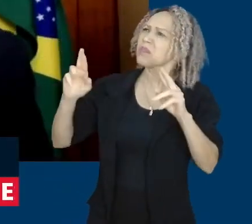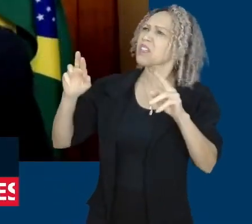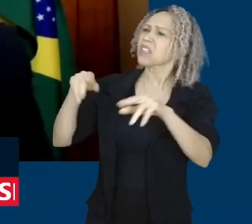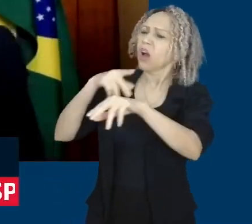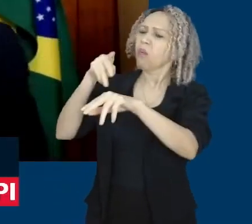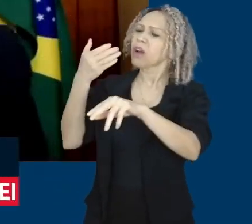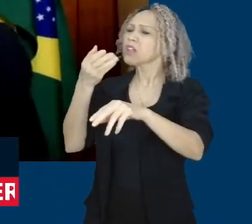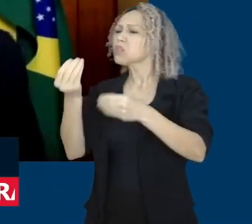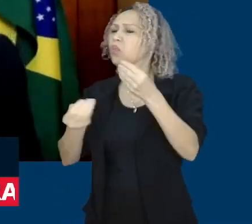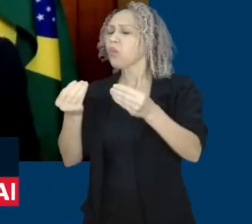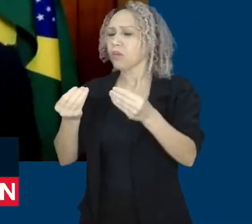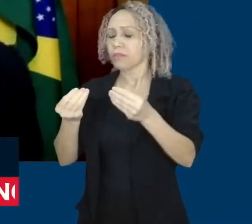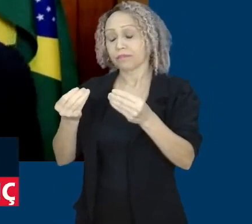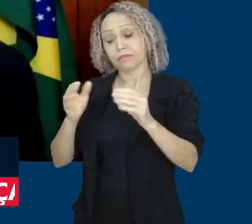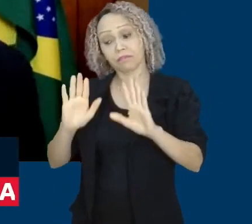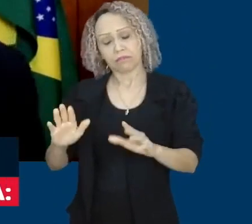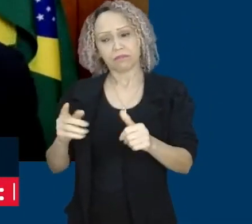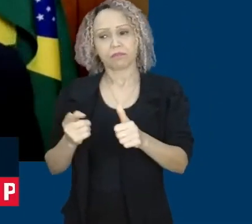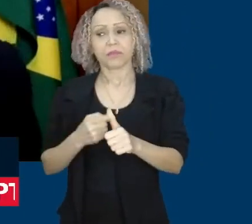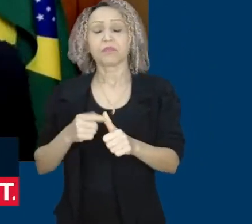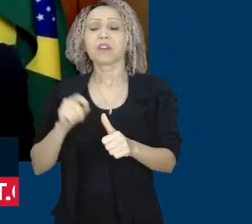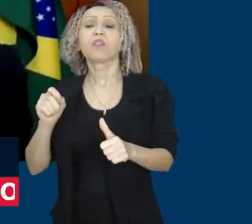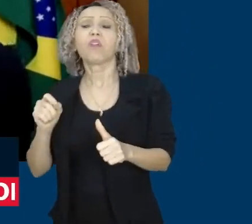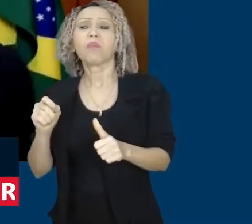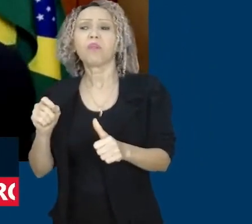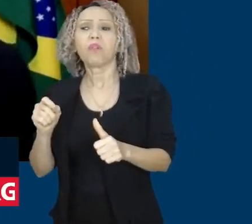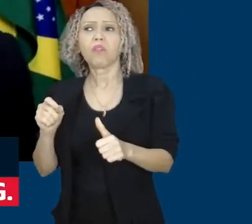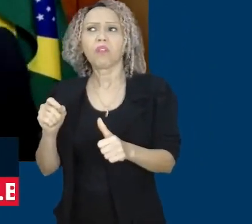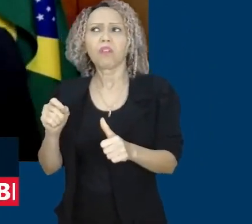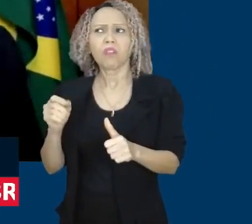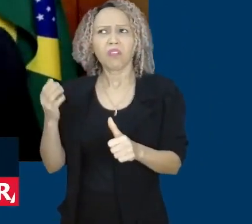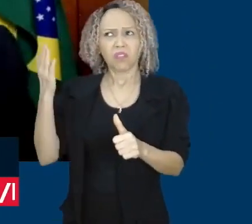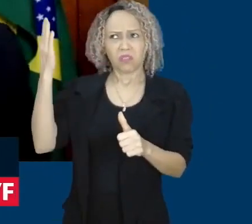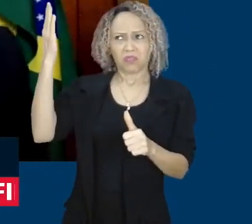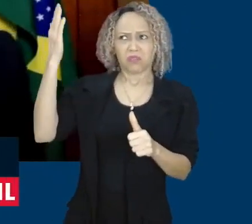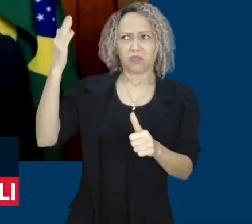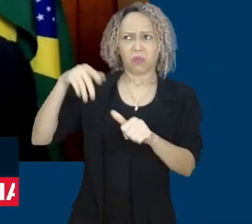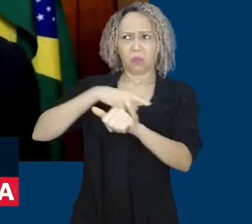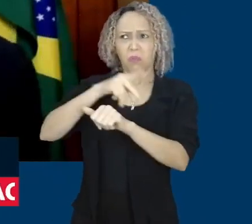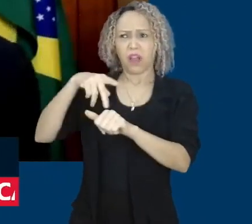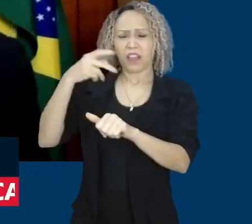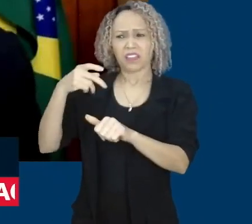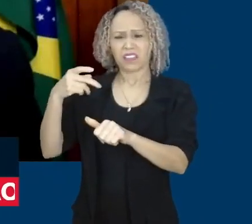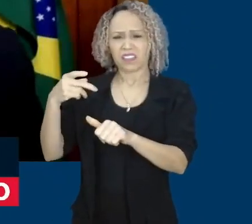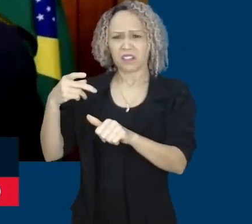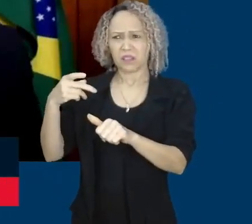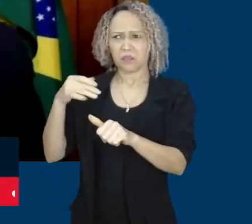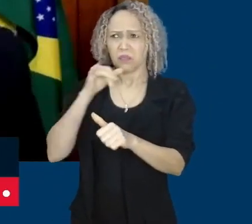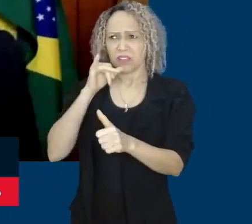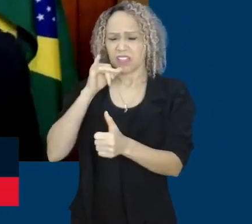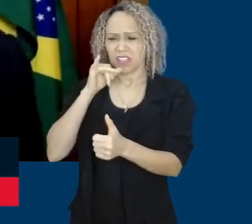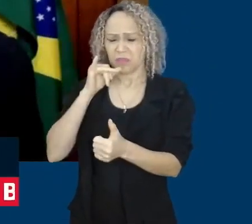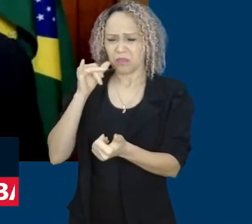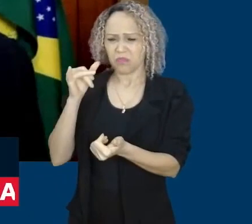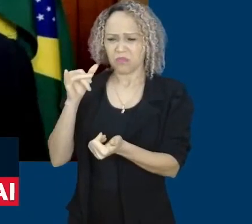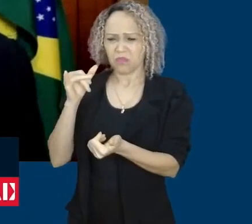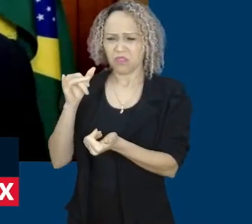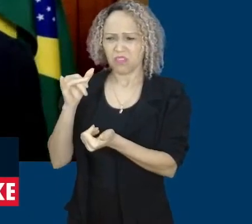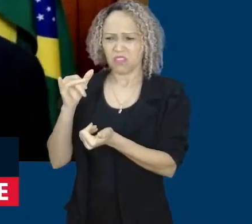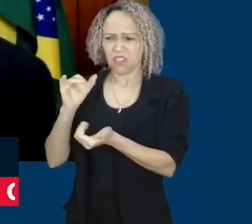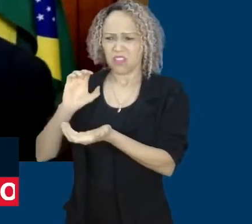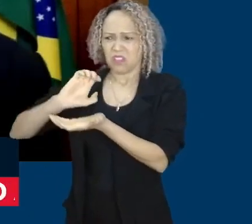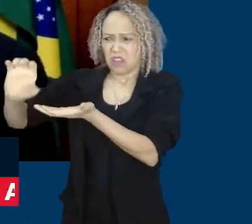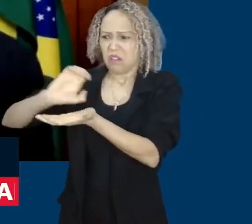pessoas e deixar dentro do seu país 60 milhões de pessoas passando fome. Então, isso é um contrassenso. Evidente que